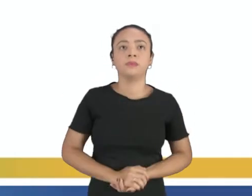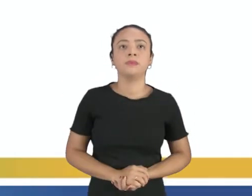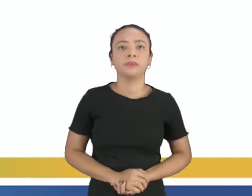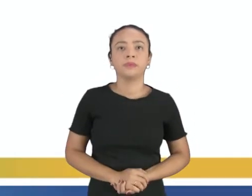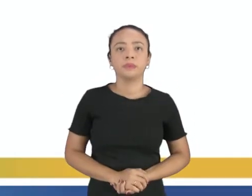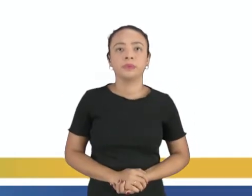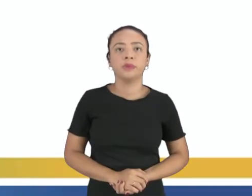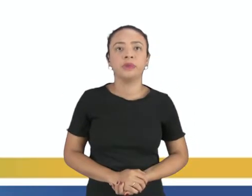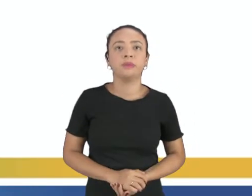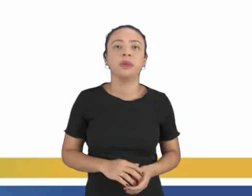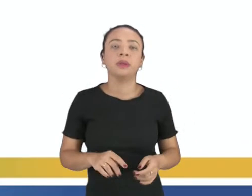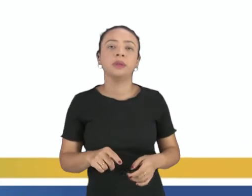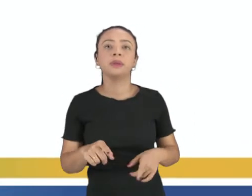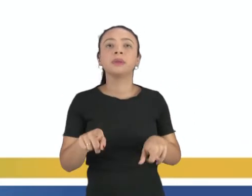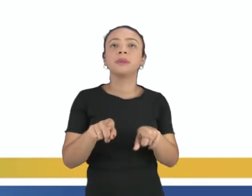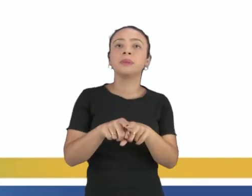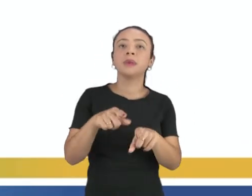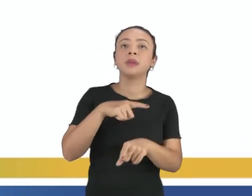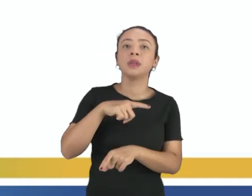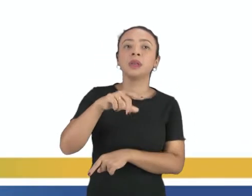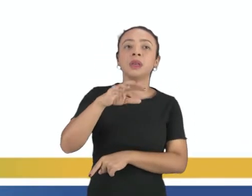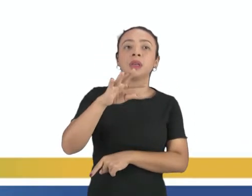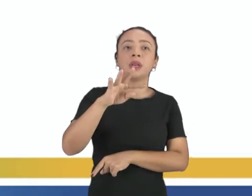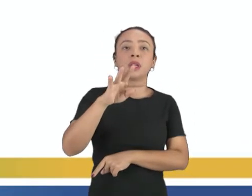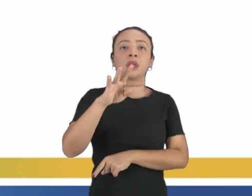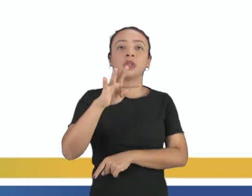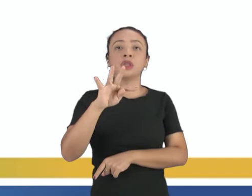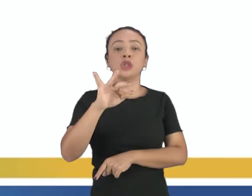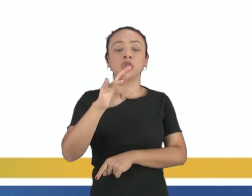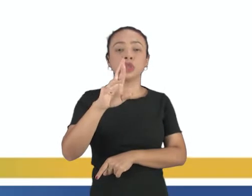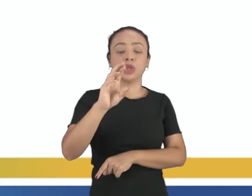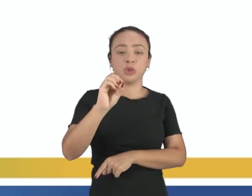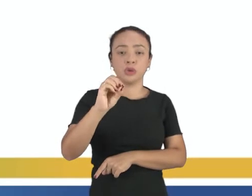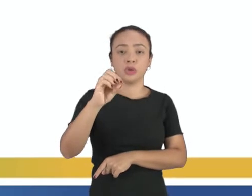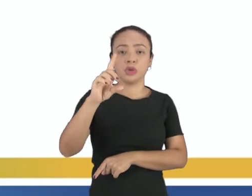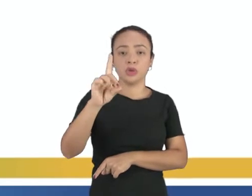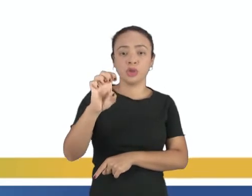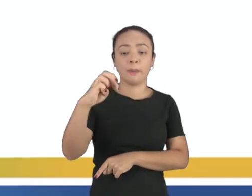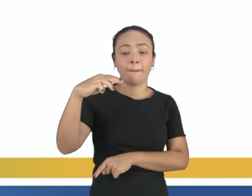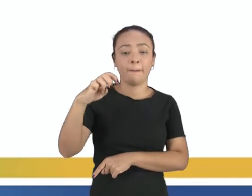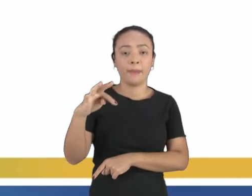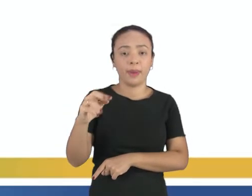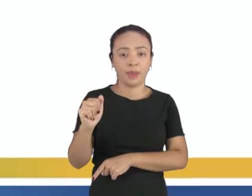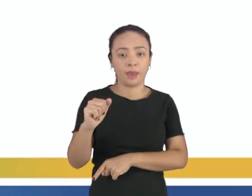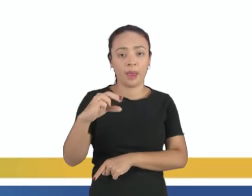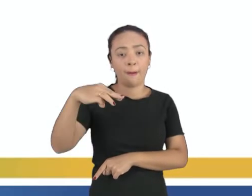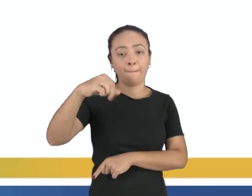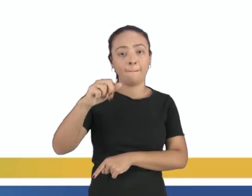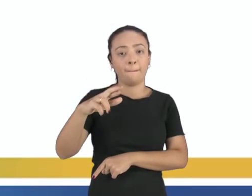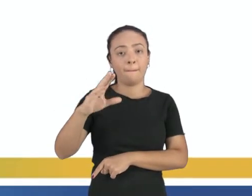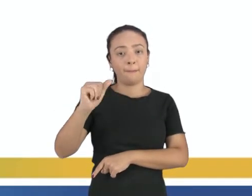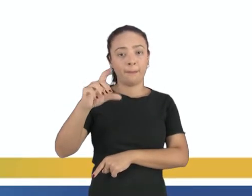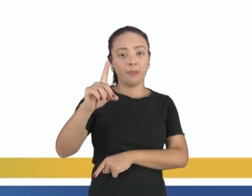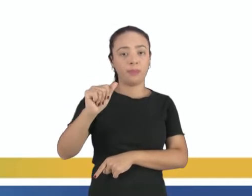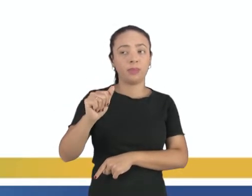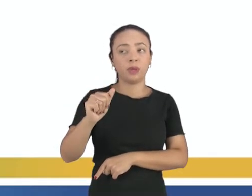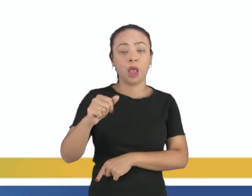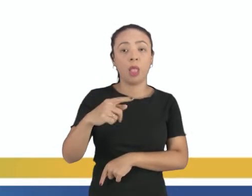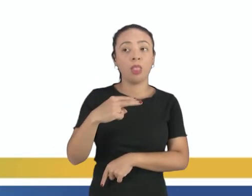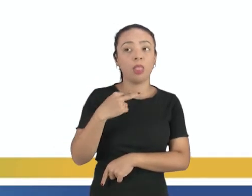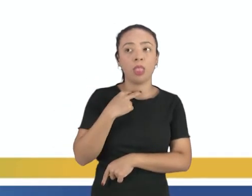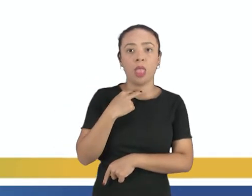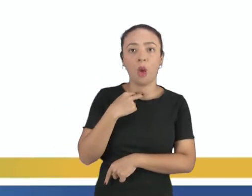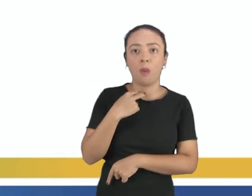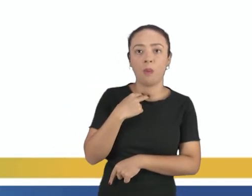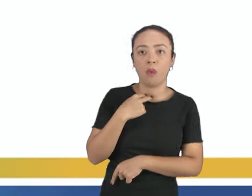um tiro de meta é marcado quando a bola sai pela linha de fundo, desde que não tenha tocado em nenhum jogador